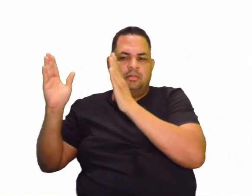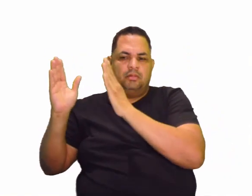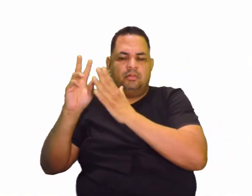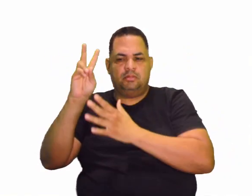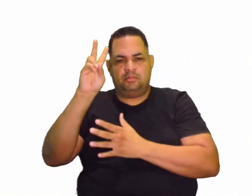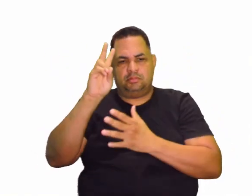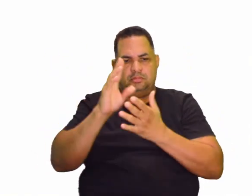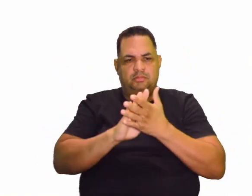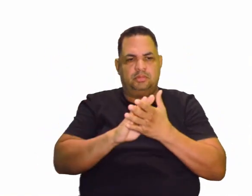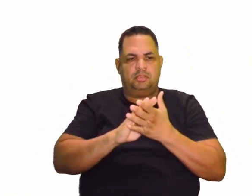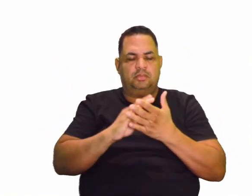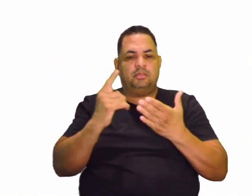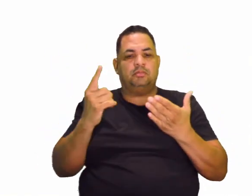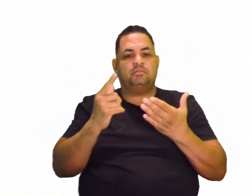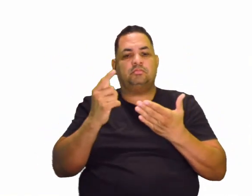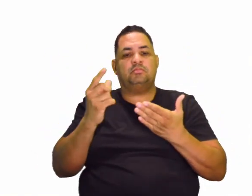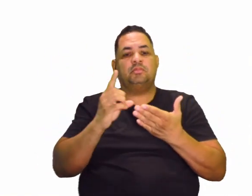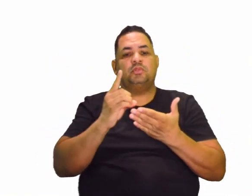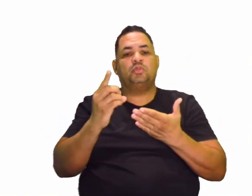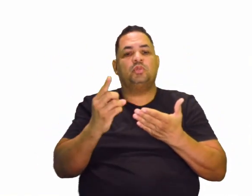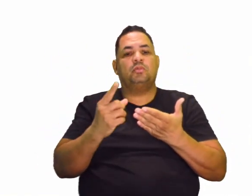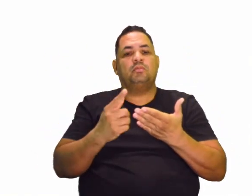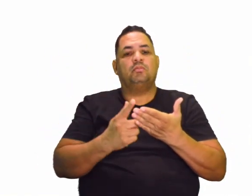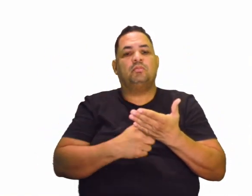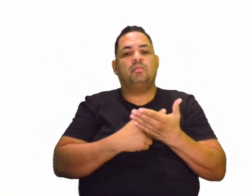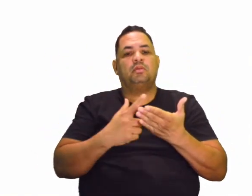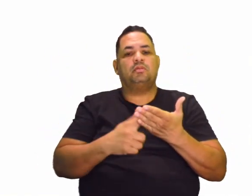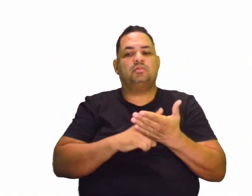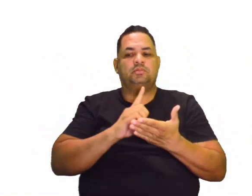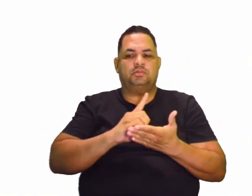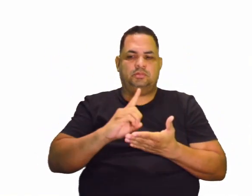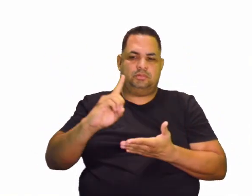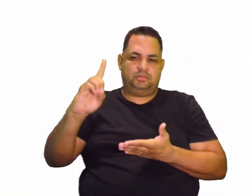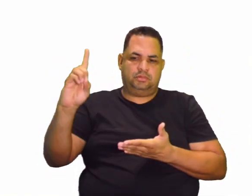que eu visitei, no Nordeste, nos estados que eu visito,